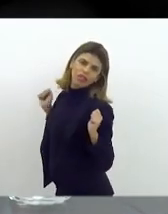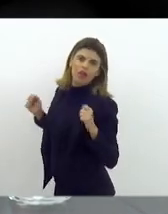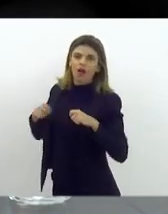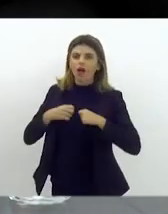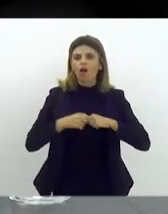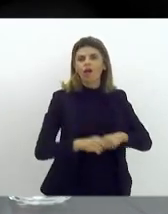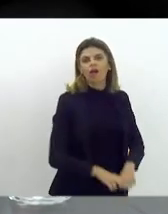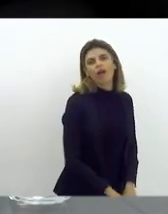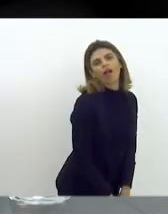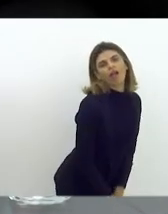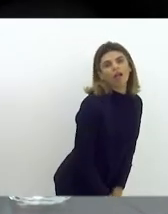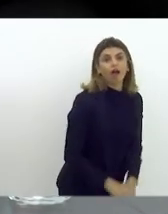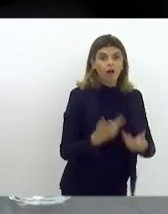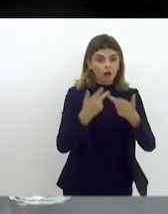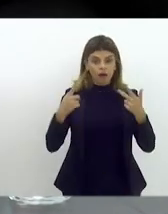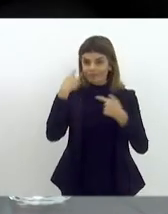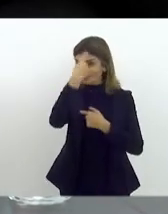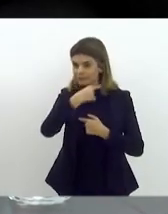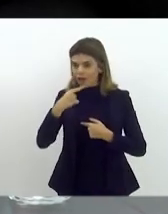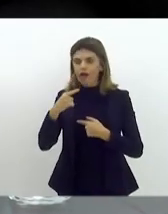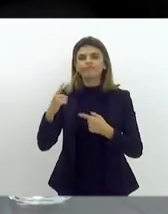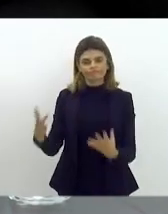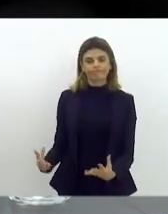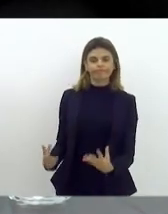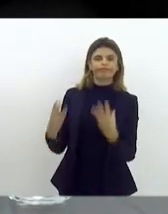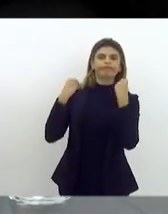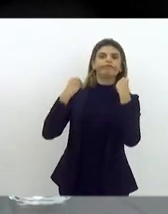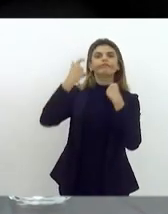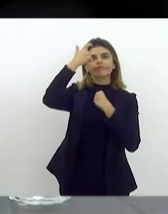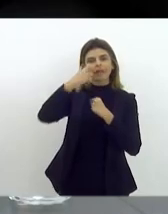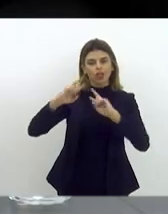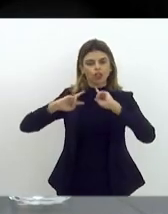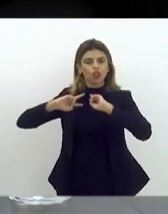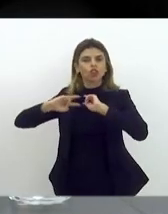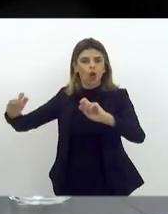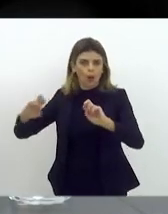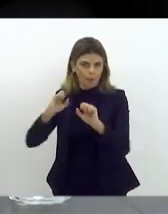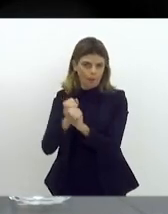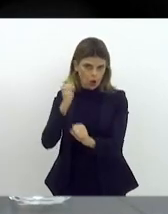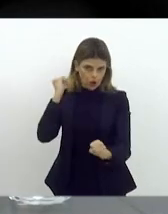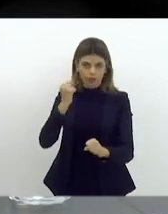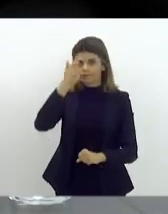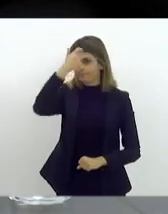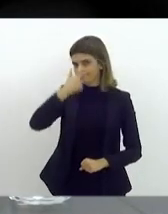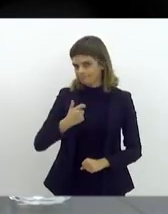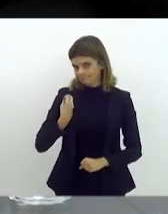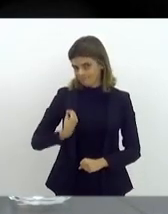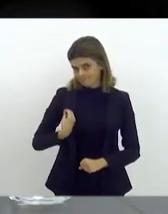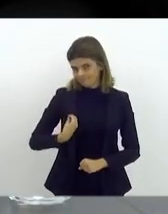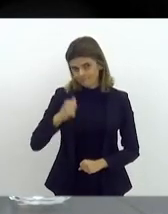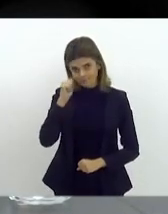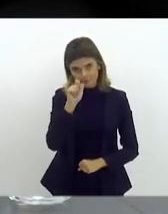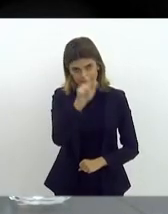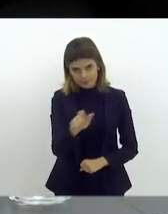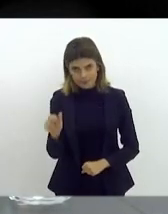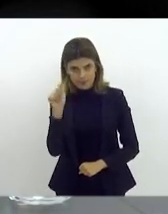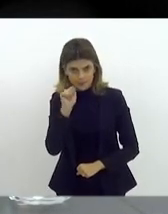demonstra ali essa essa lascívia essa exploração a dignidade dessas meninas